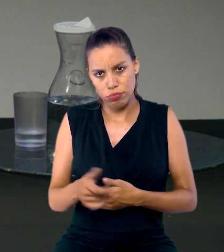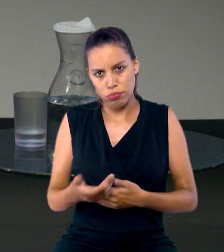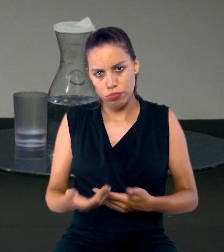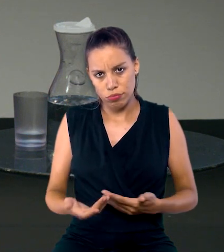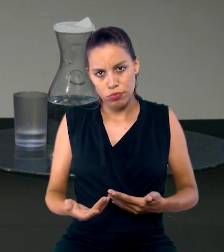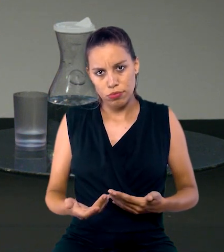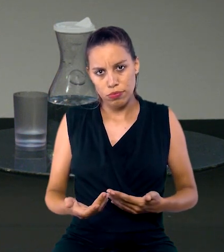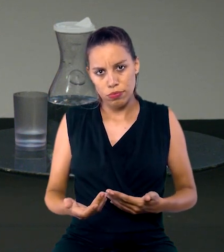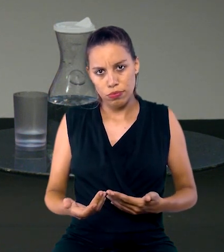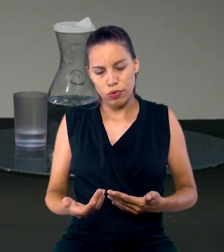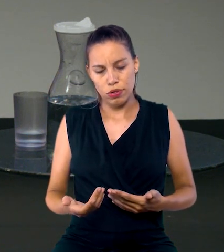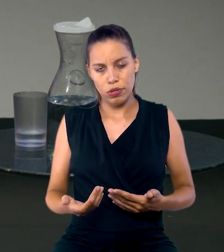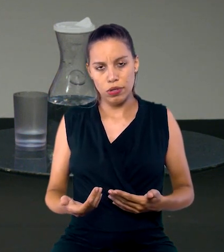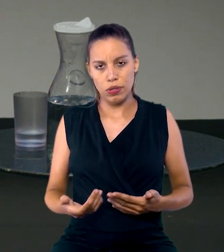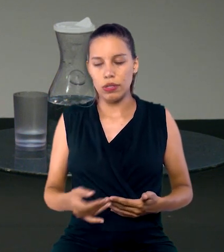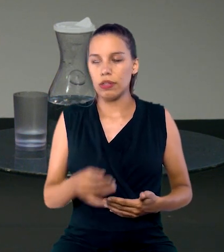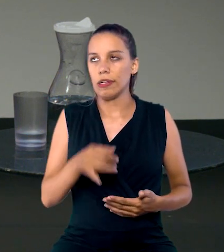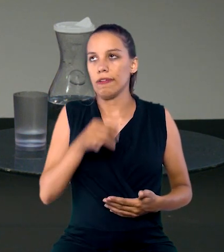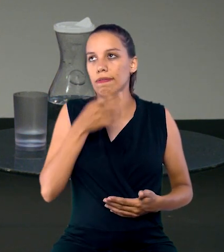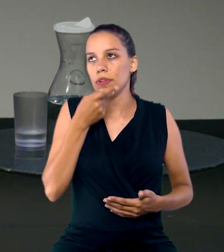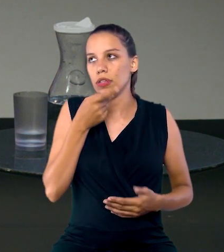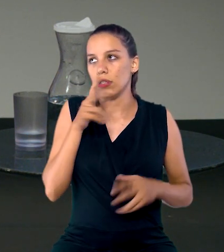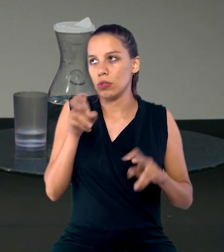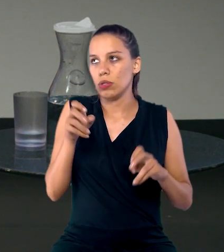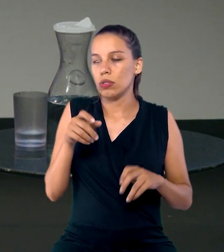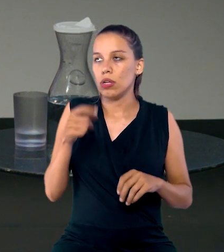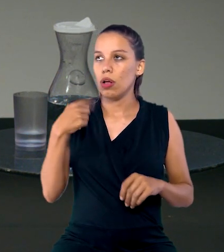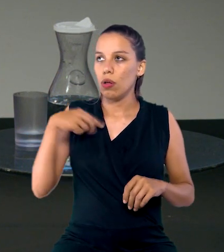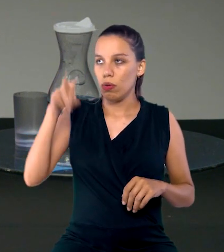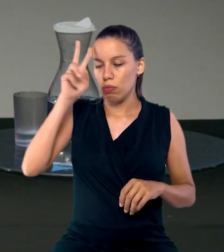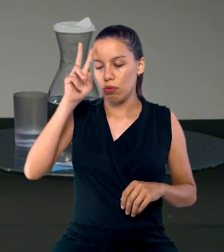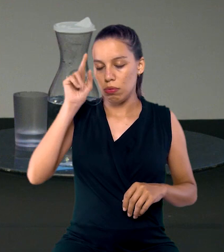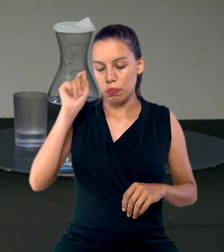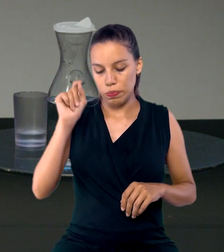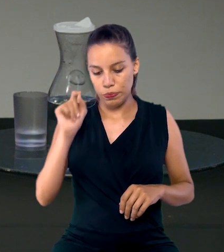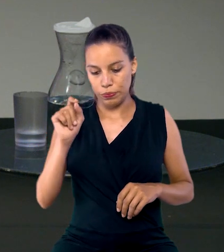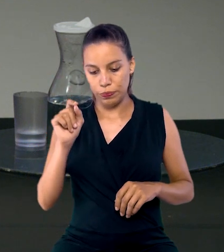né? Falando isso, eu me lembro de quando eu acompanhei